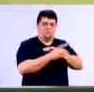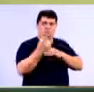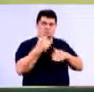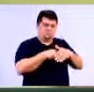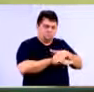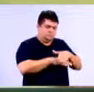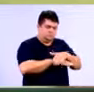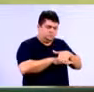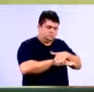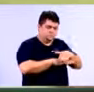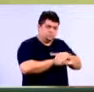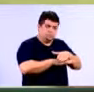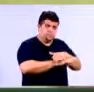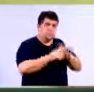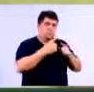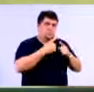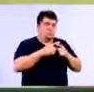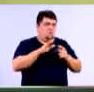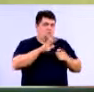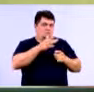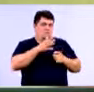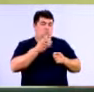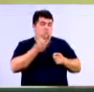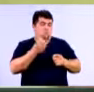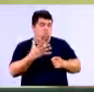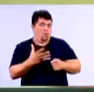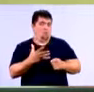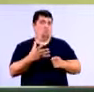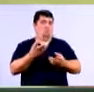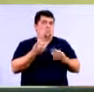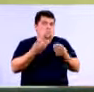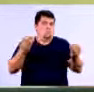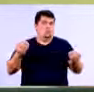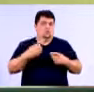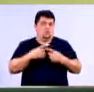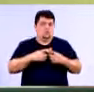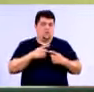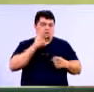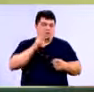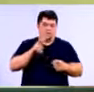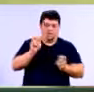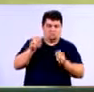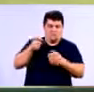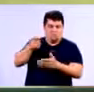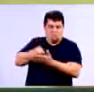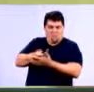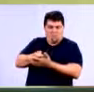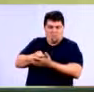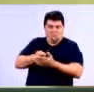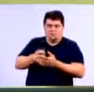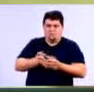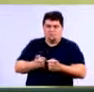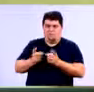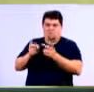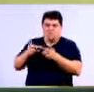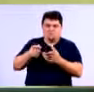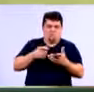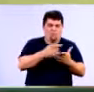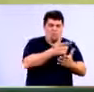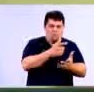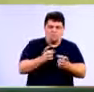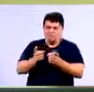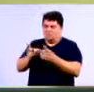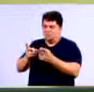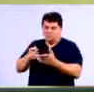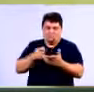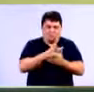orçamento, hoje em dia quase metade do orçamento público, né, é para renegociações da dívida. Comprar, novamente, vender a dívida pública. Do todo o